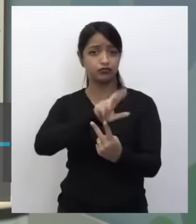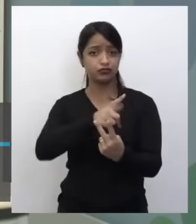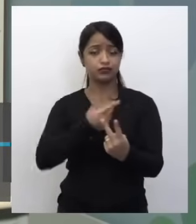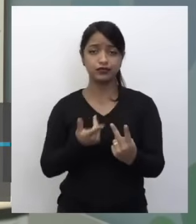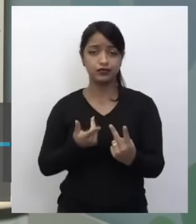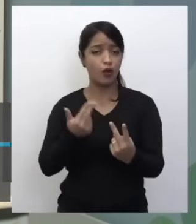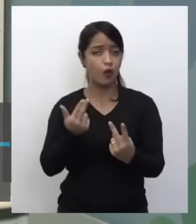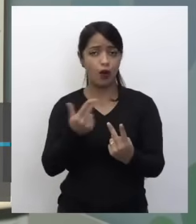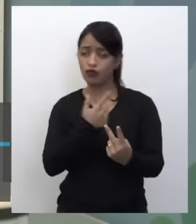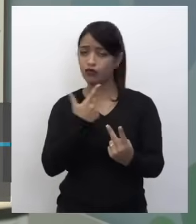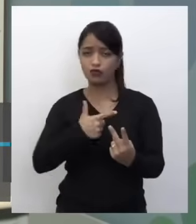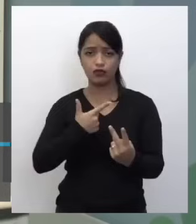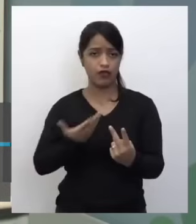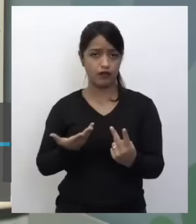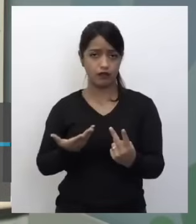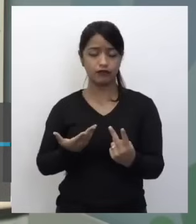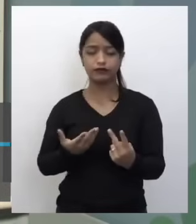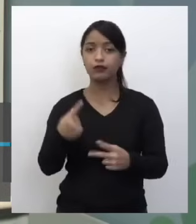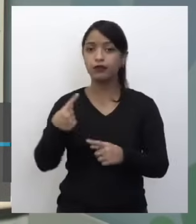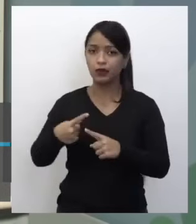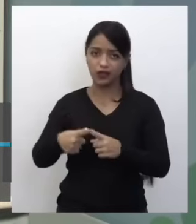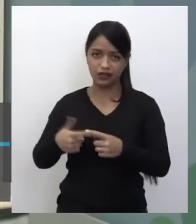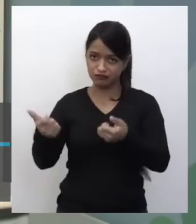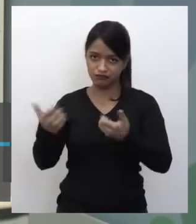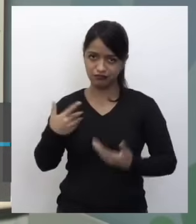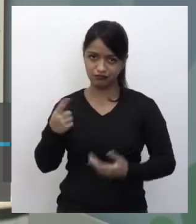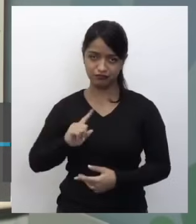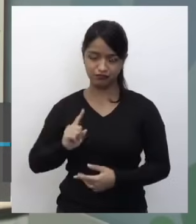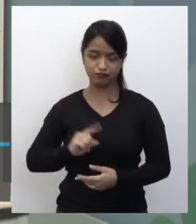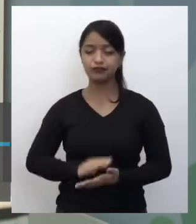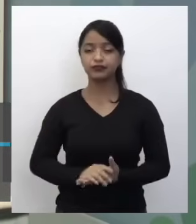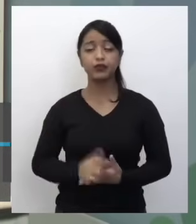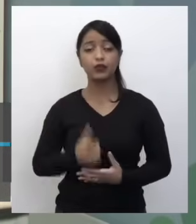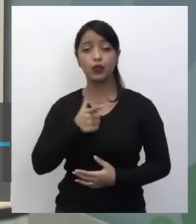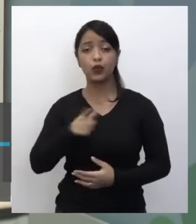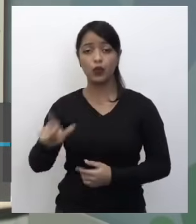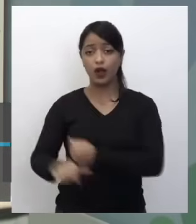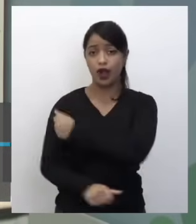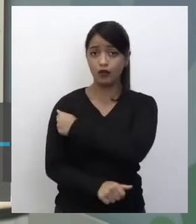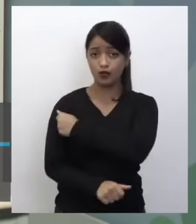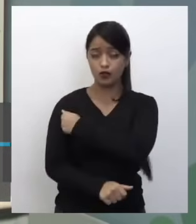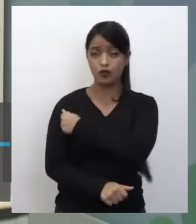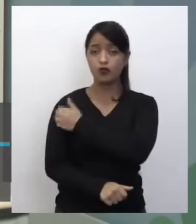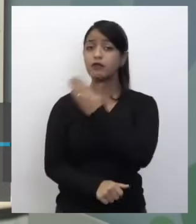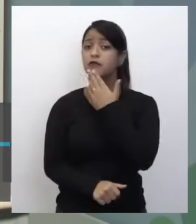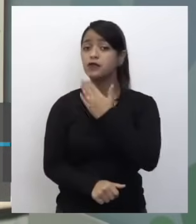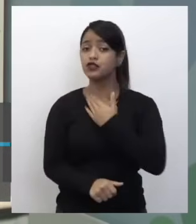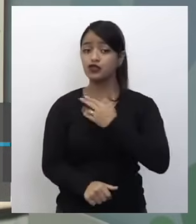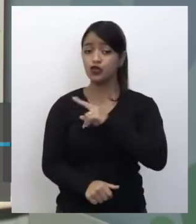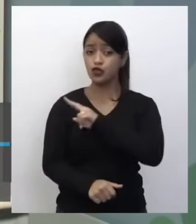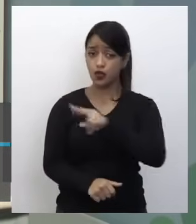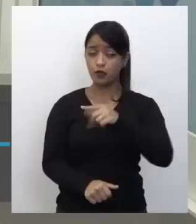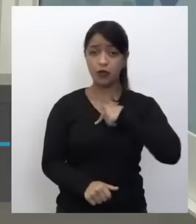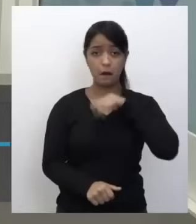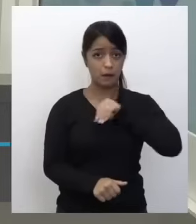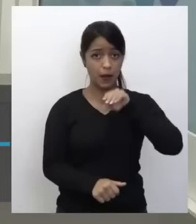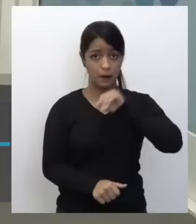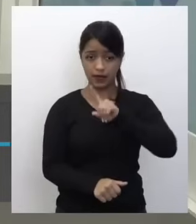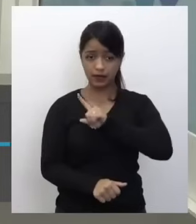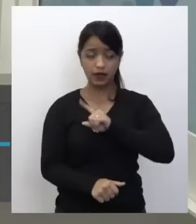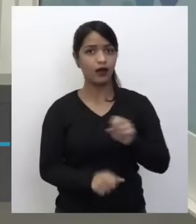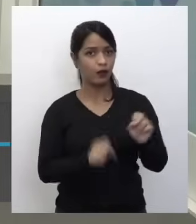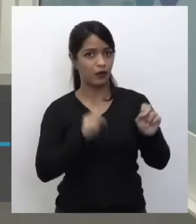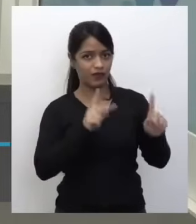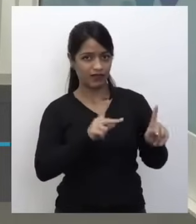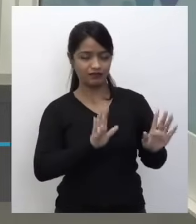ela falou isso. E tem outro aluno aqui que ele pediu para não falar o nome dele, então eu não vou falar, tá, professor? Então não fale, isso